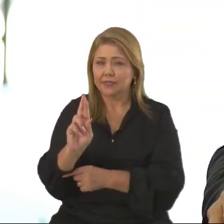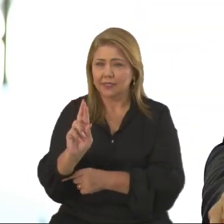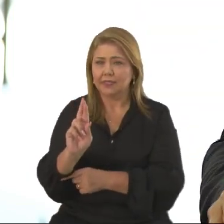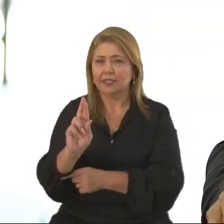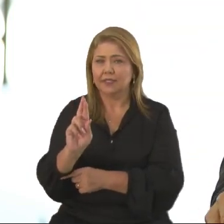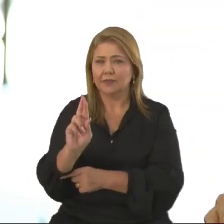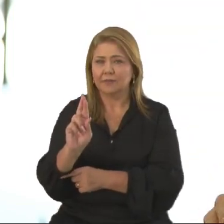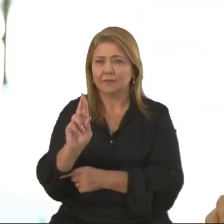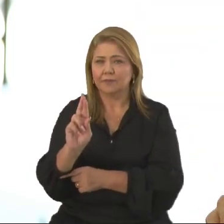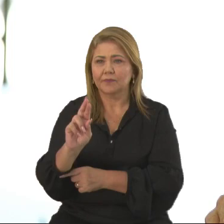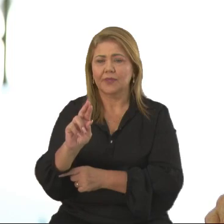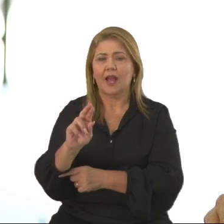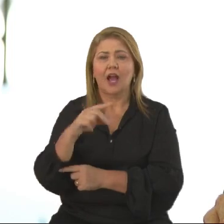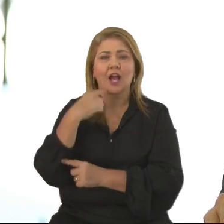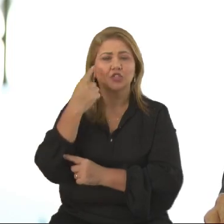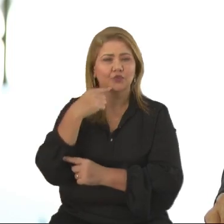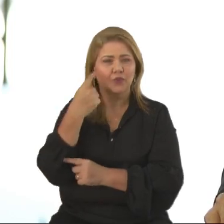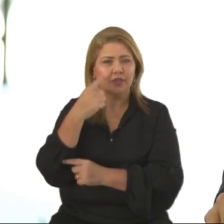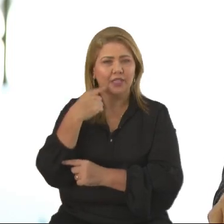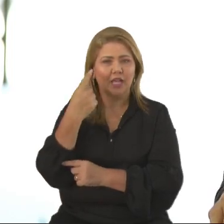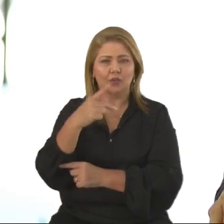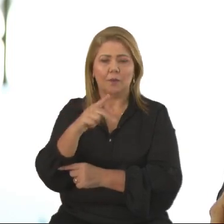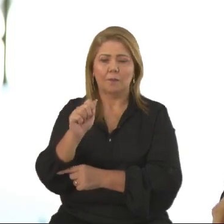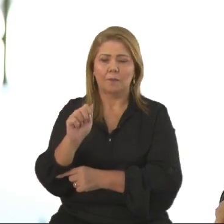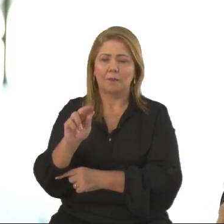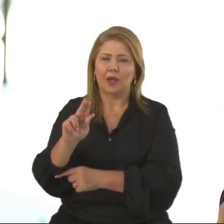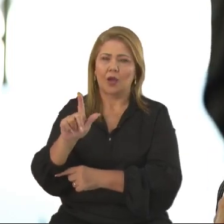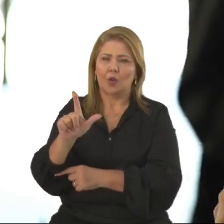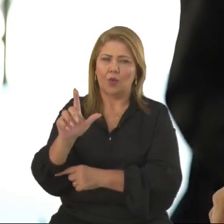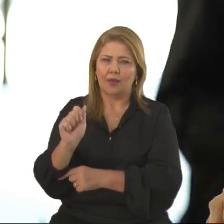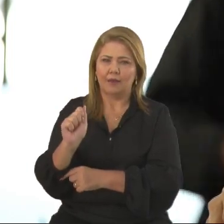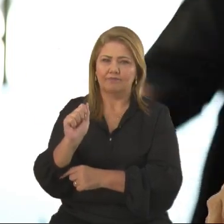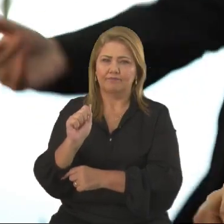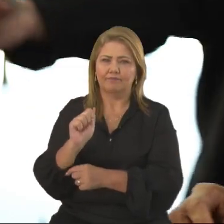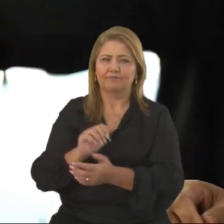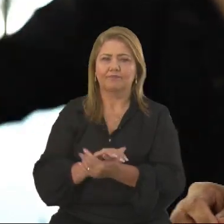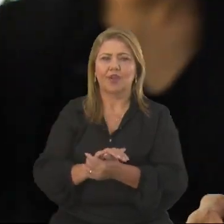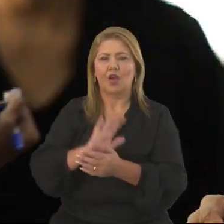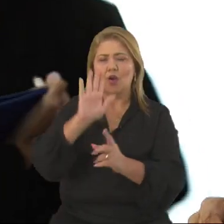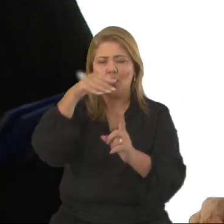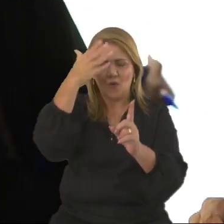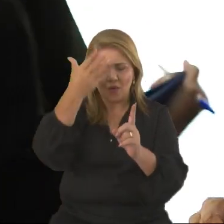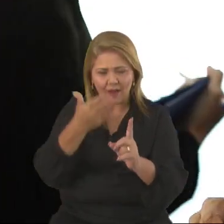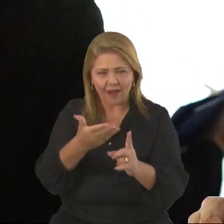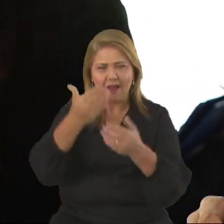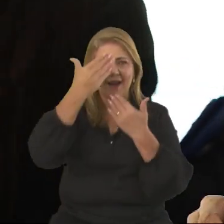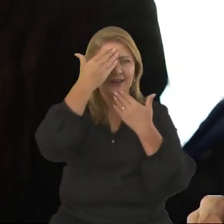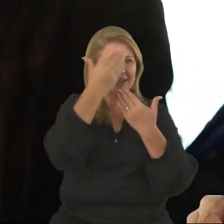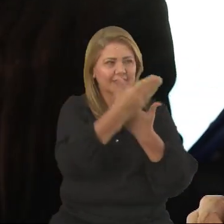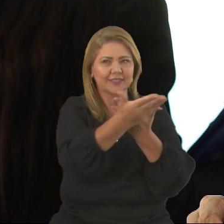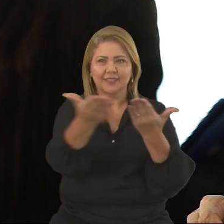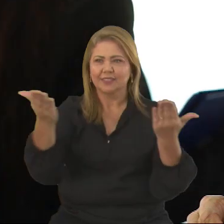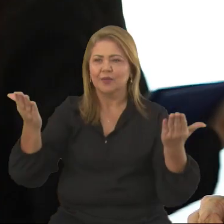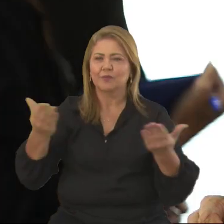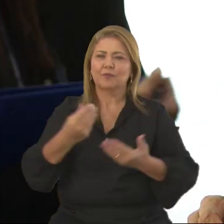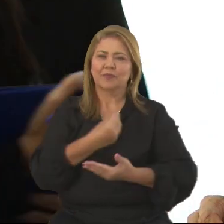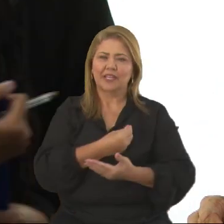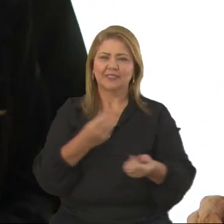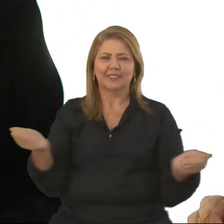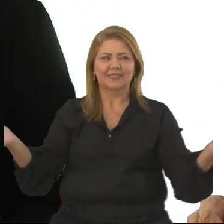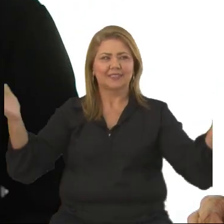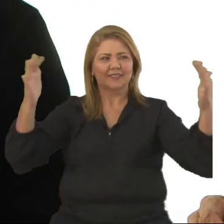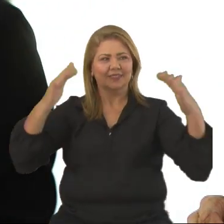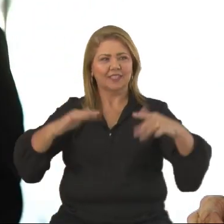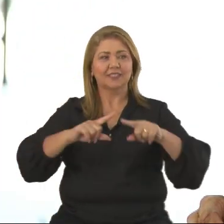Matra, a advogada Paula Duarte. Com muita honra, agradecemos as presenças das servidoras